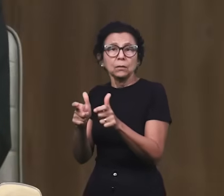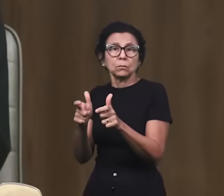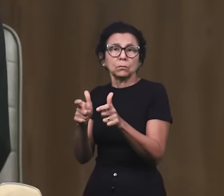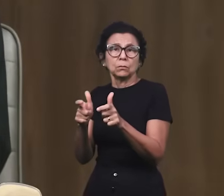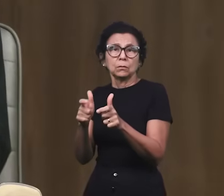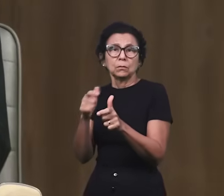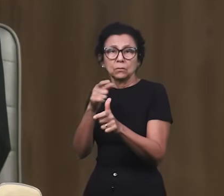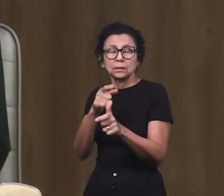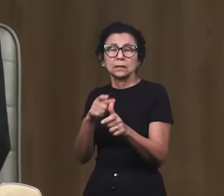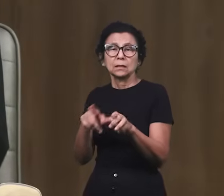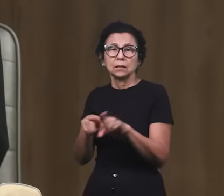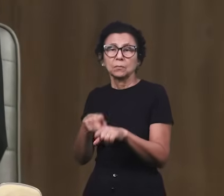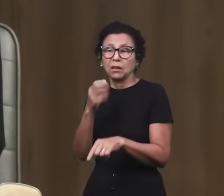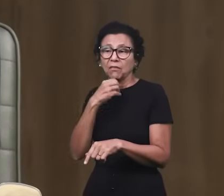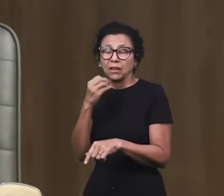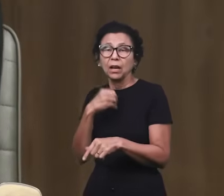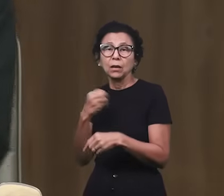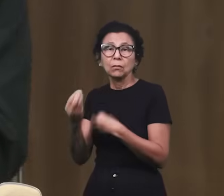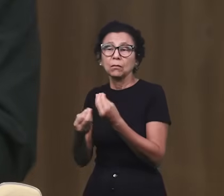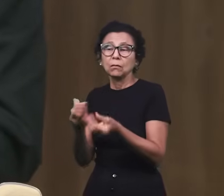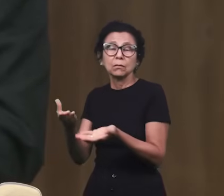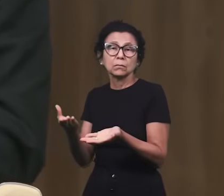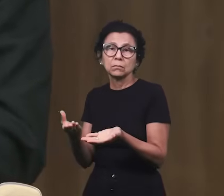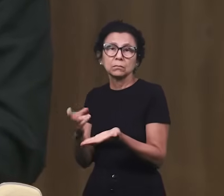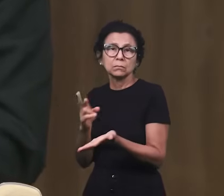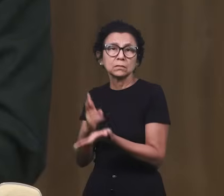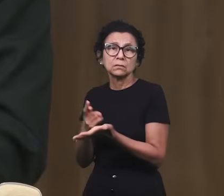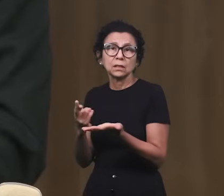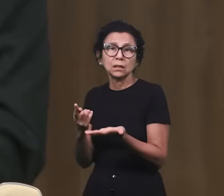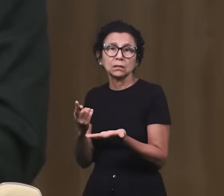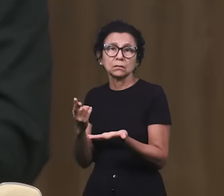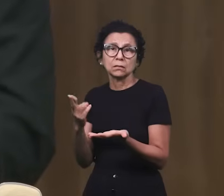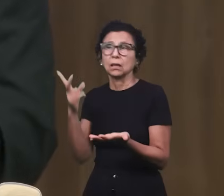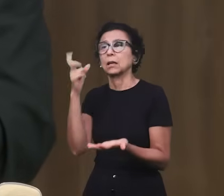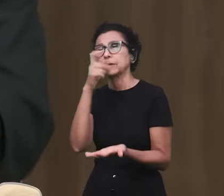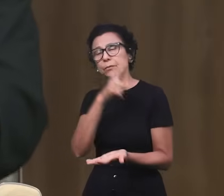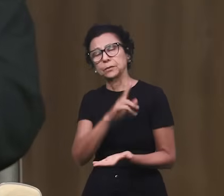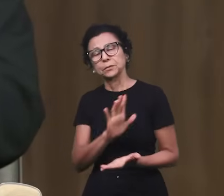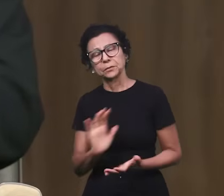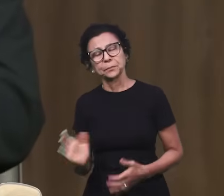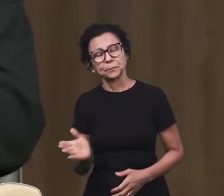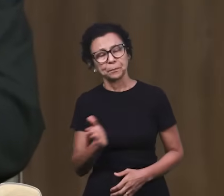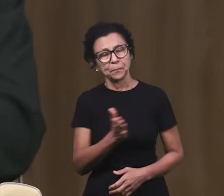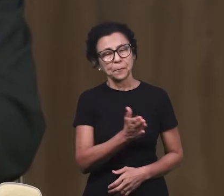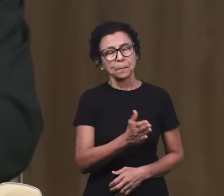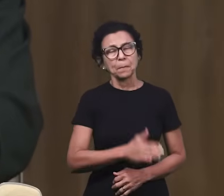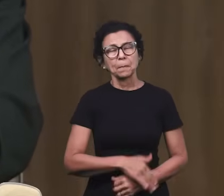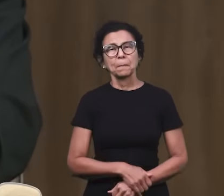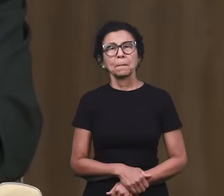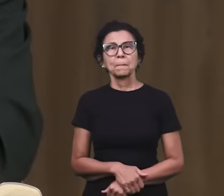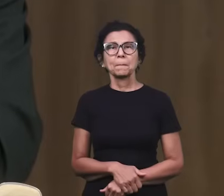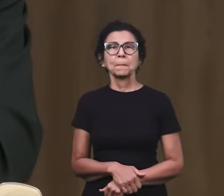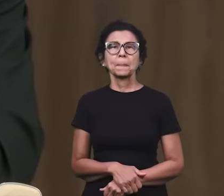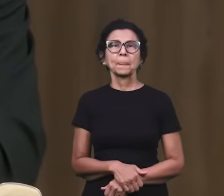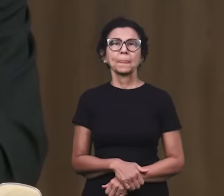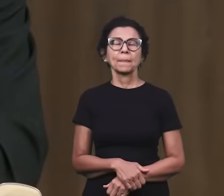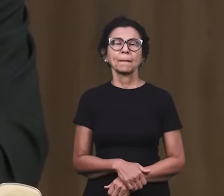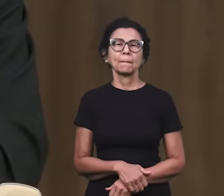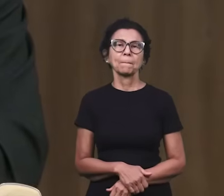em grupos fracos, Muito bom. para poder levantar esses grupos. Sim. Entendeu? Então agora Muito bom. vamos voltar aqui